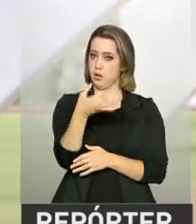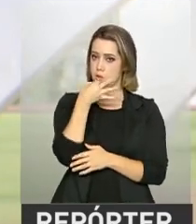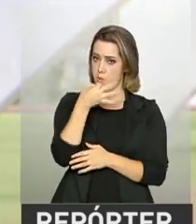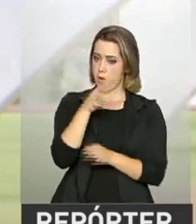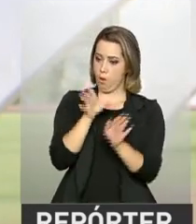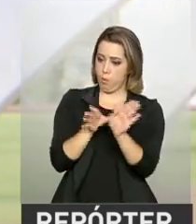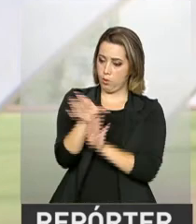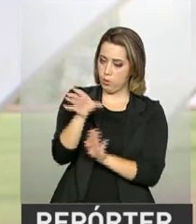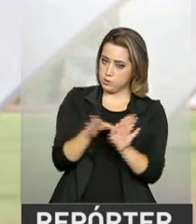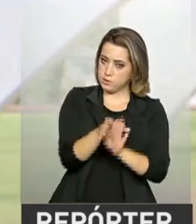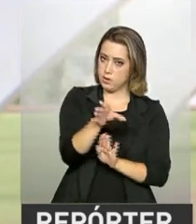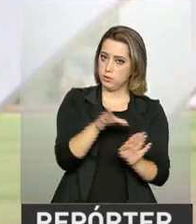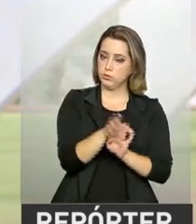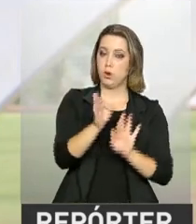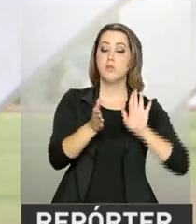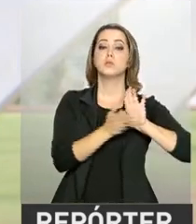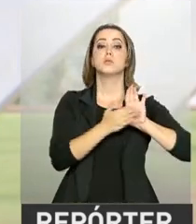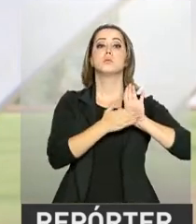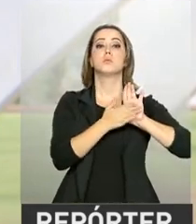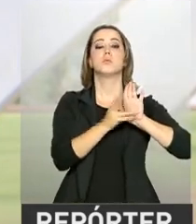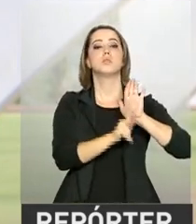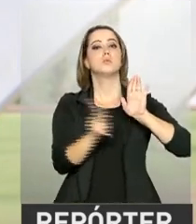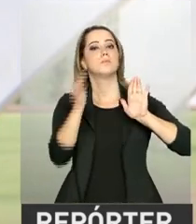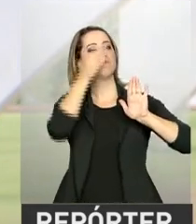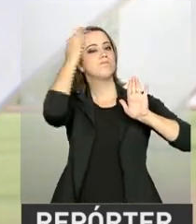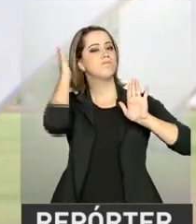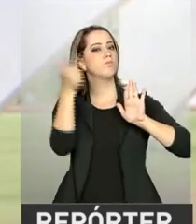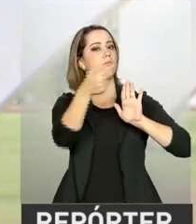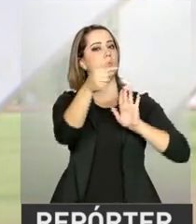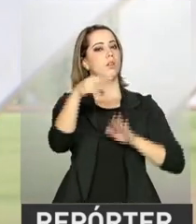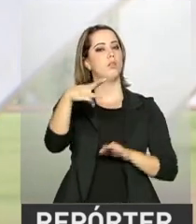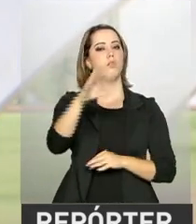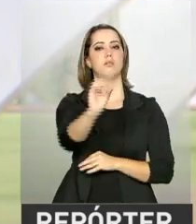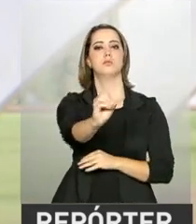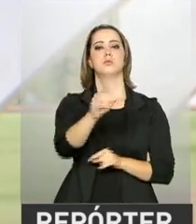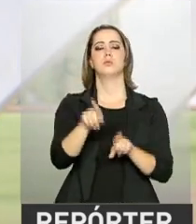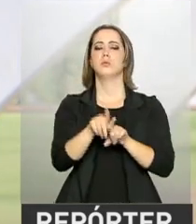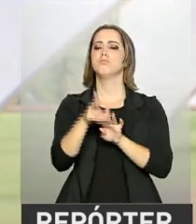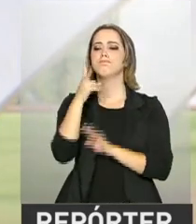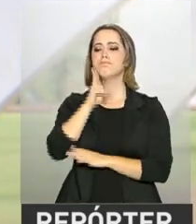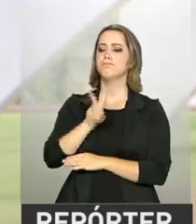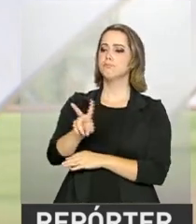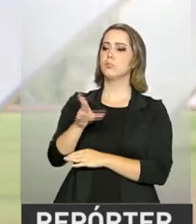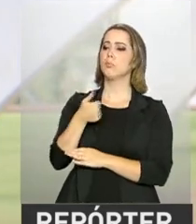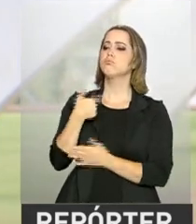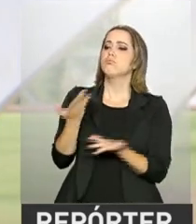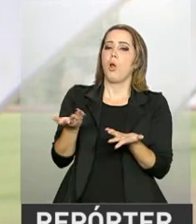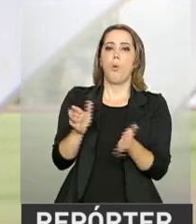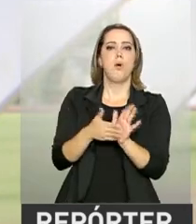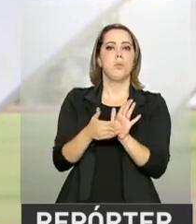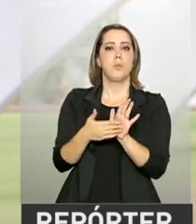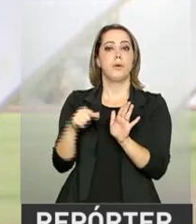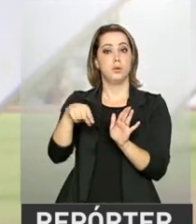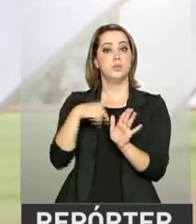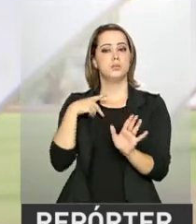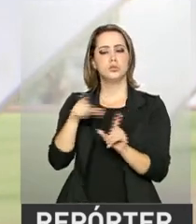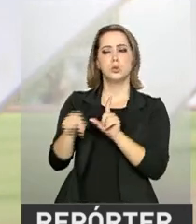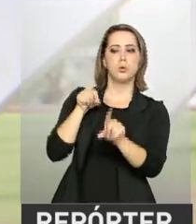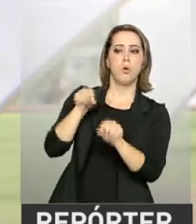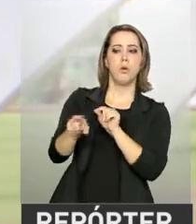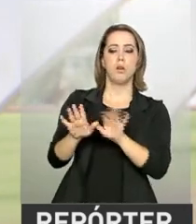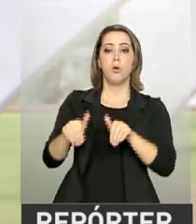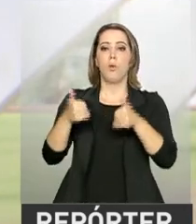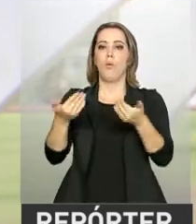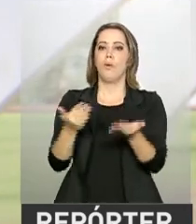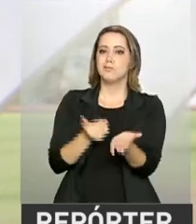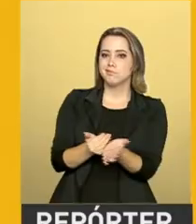propostas vão ser apresentadas ao presidente Temer no dia 7 de março. O governo vai avaliar essas medidas e determinar quais delas vão